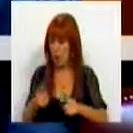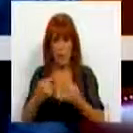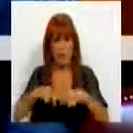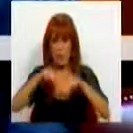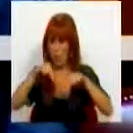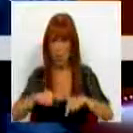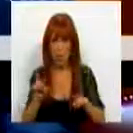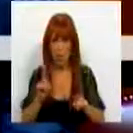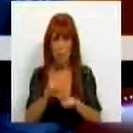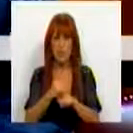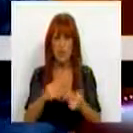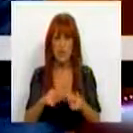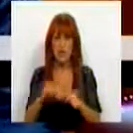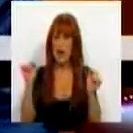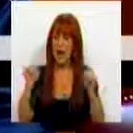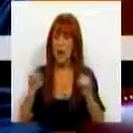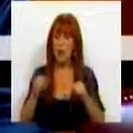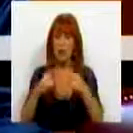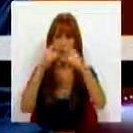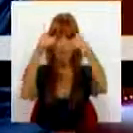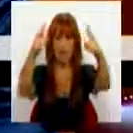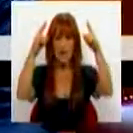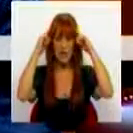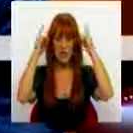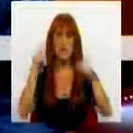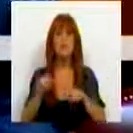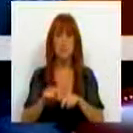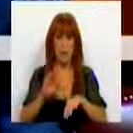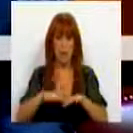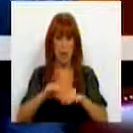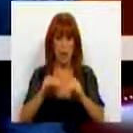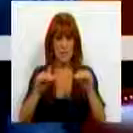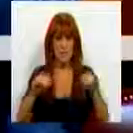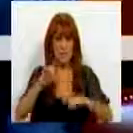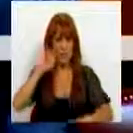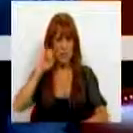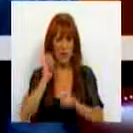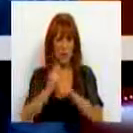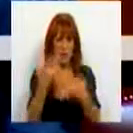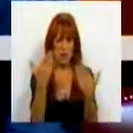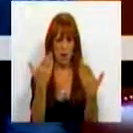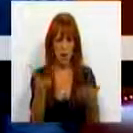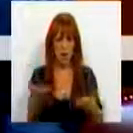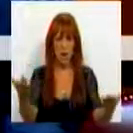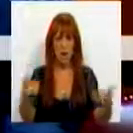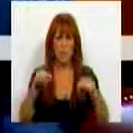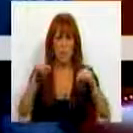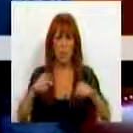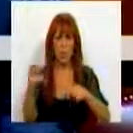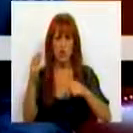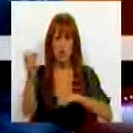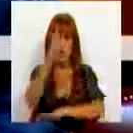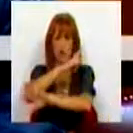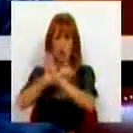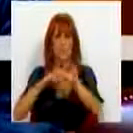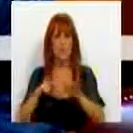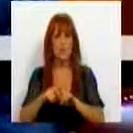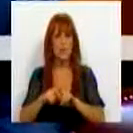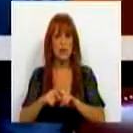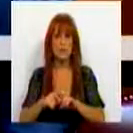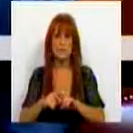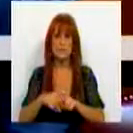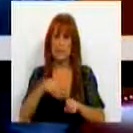Conselho, porque foi acordado em Bratislava que, face ao grau de divergência existente hoje na União Europeia,